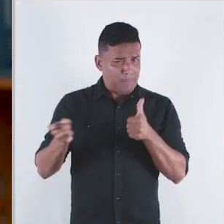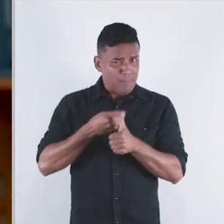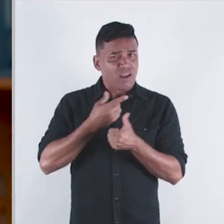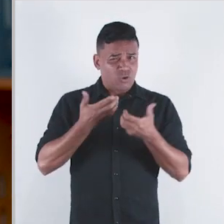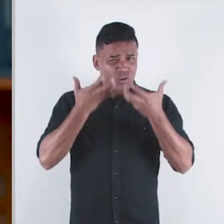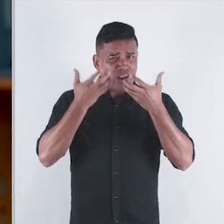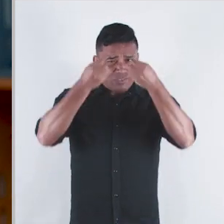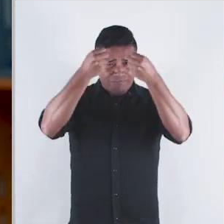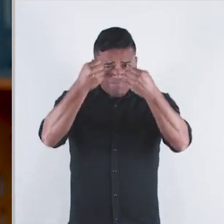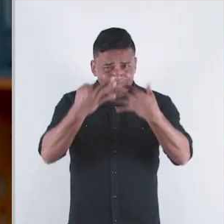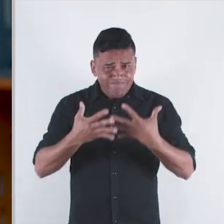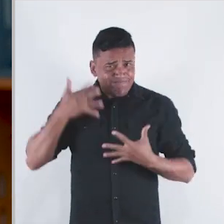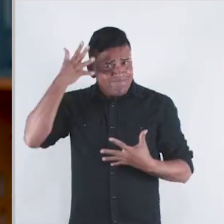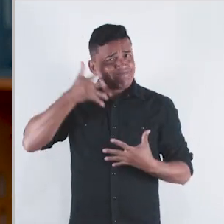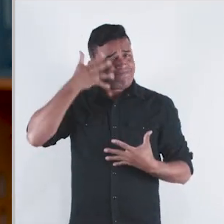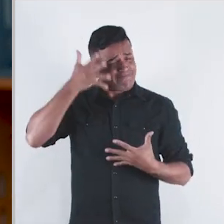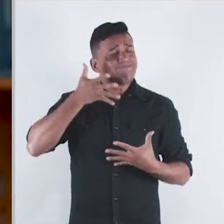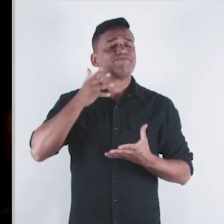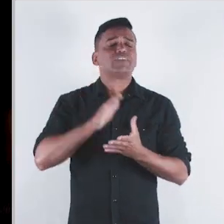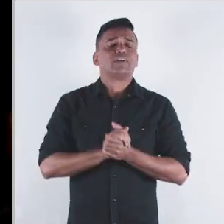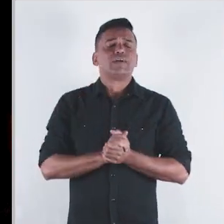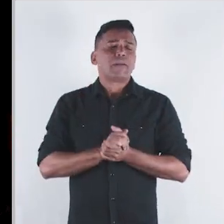pouco dessa